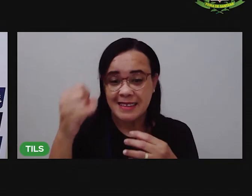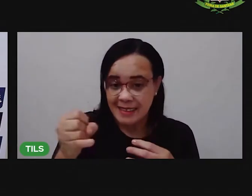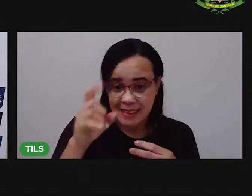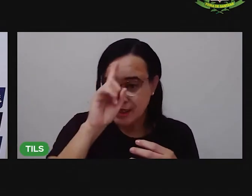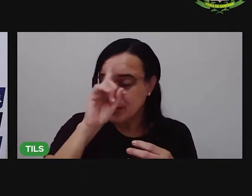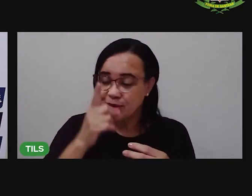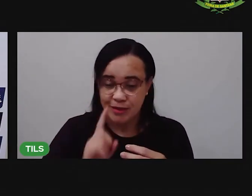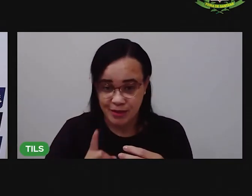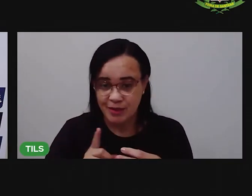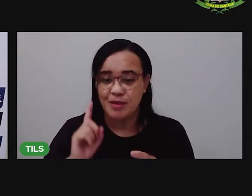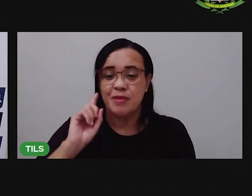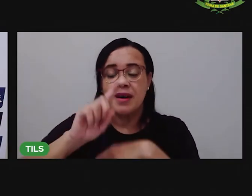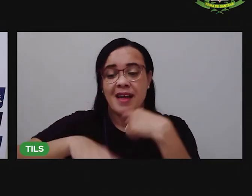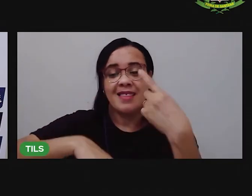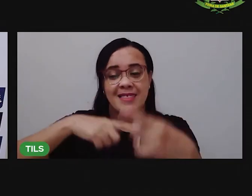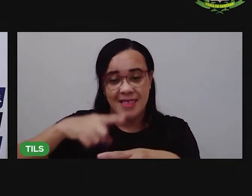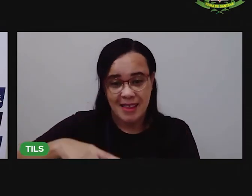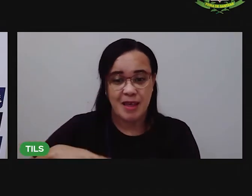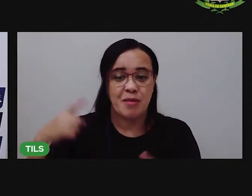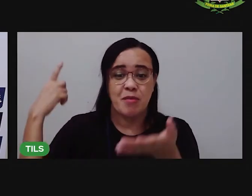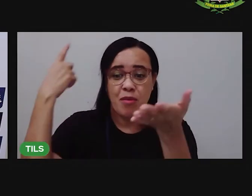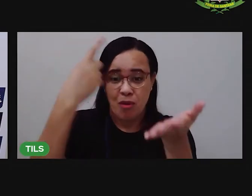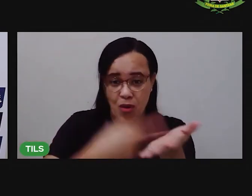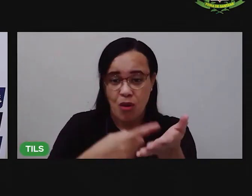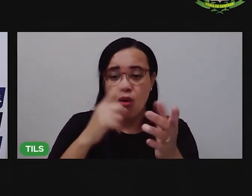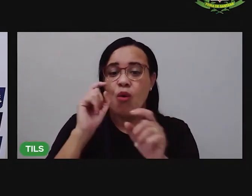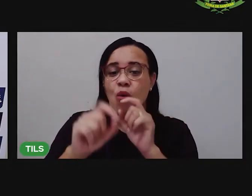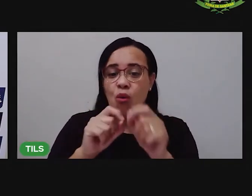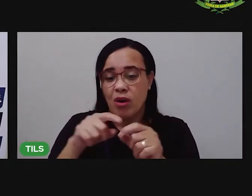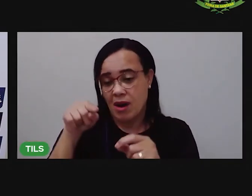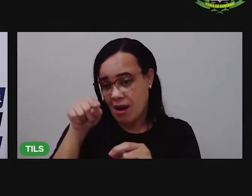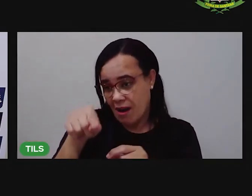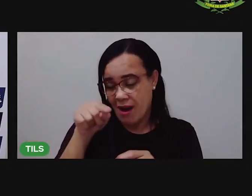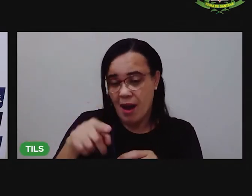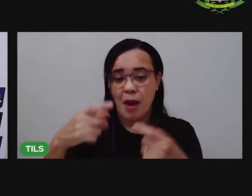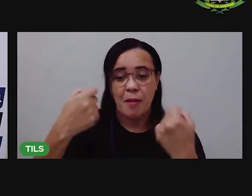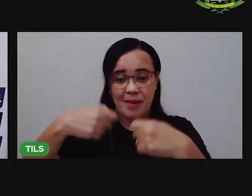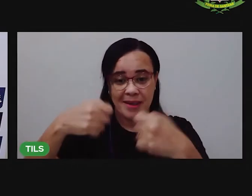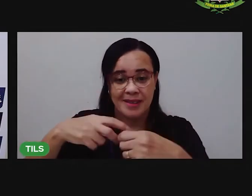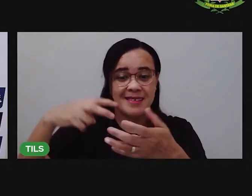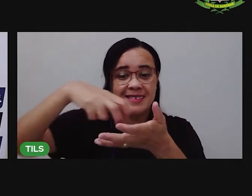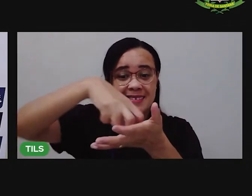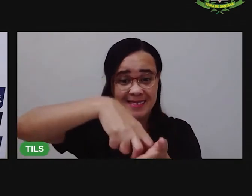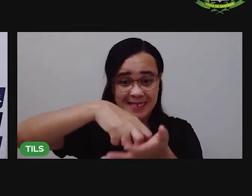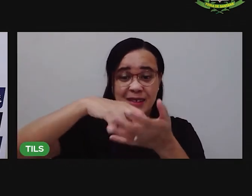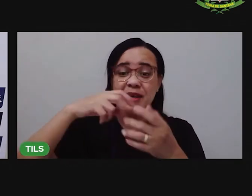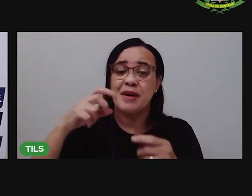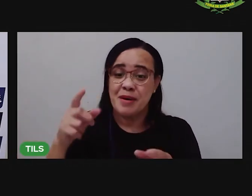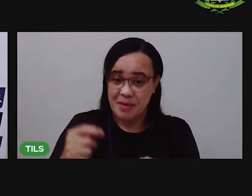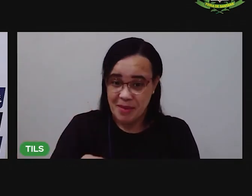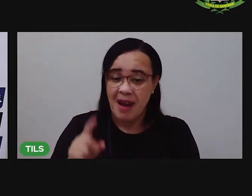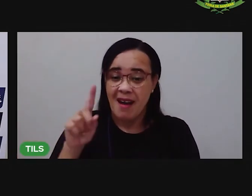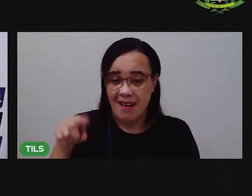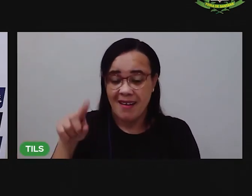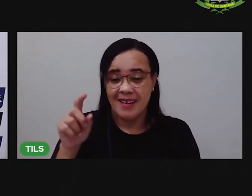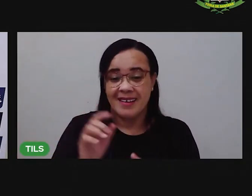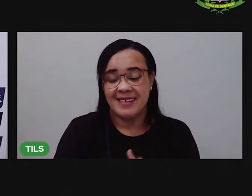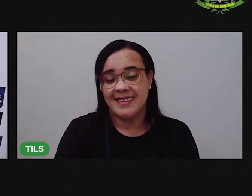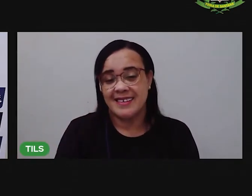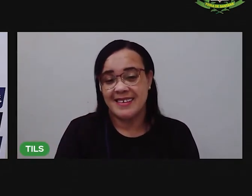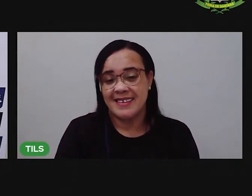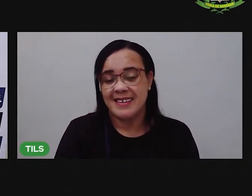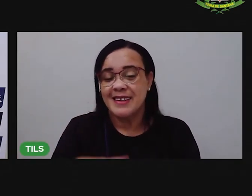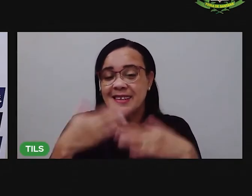foi acertada ali, combinada entre os dois. A gente viu que na estrutura dessa